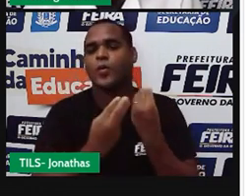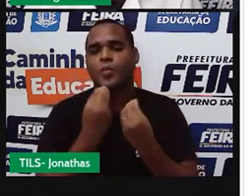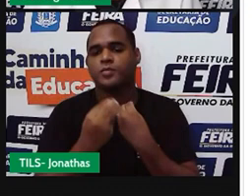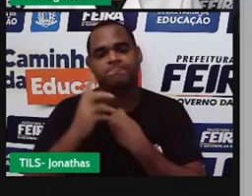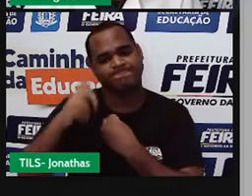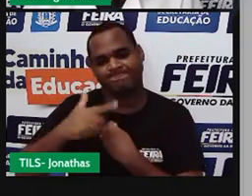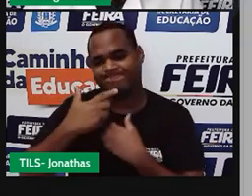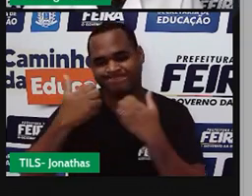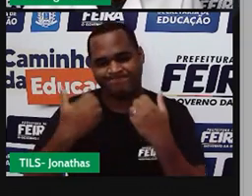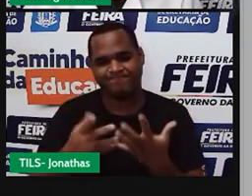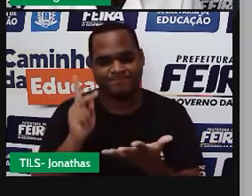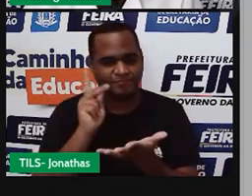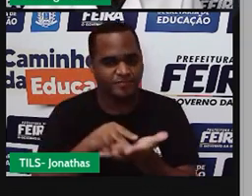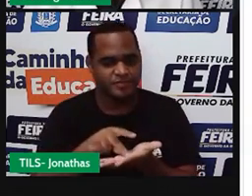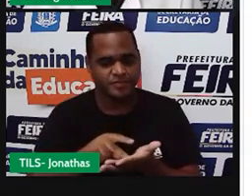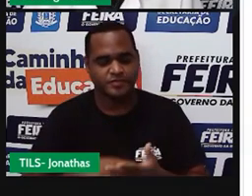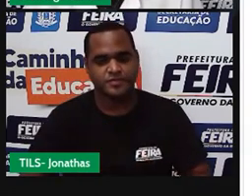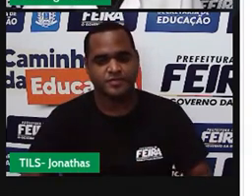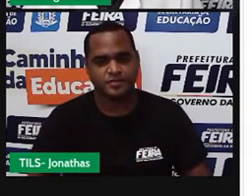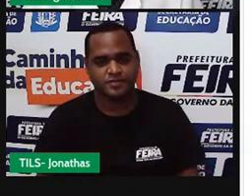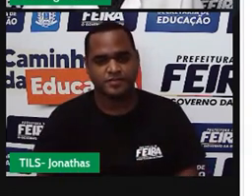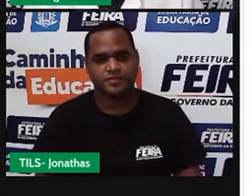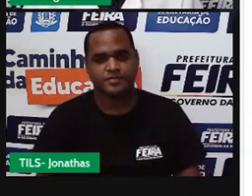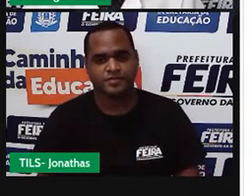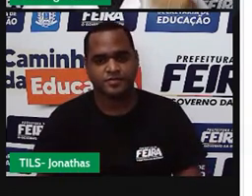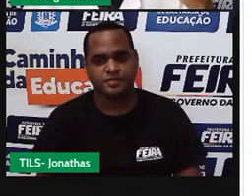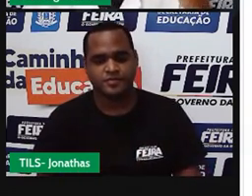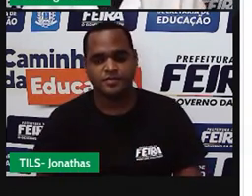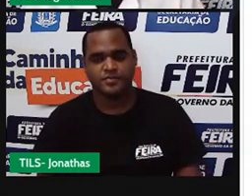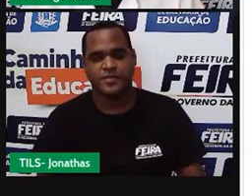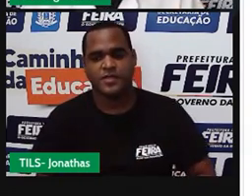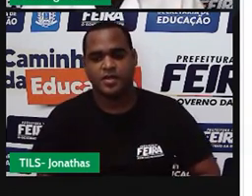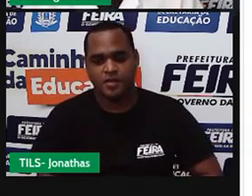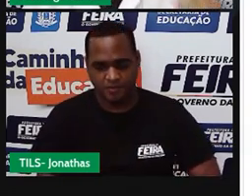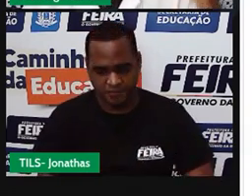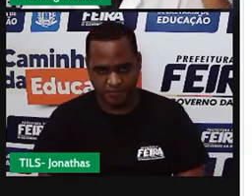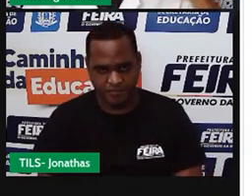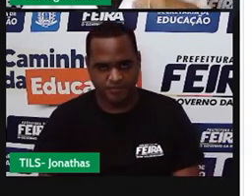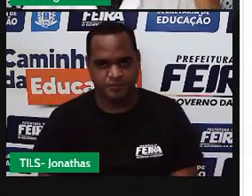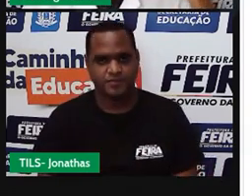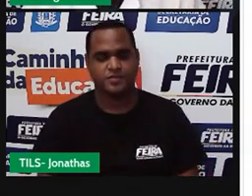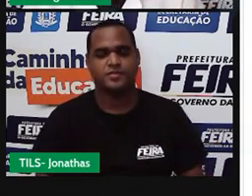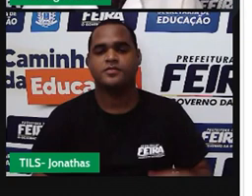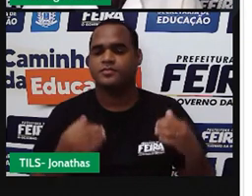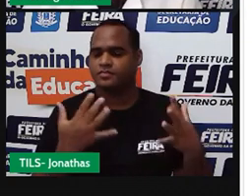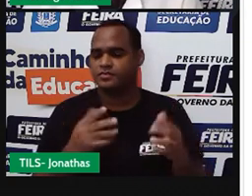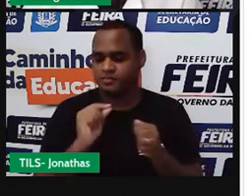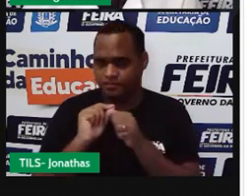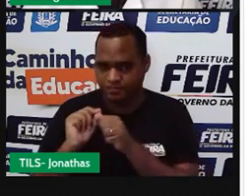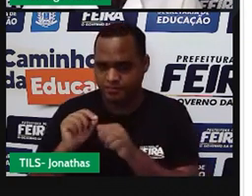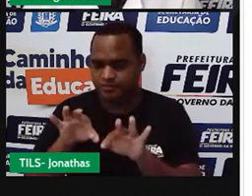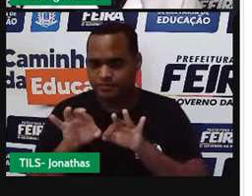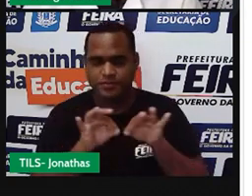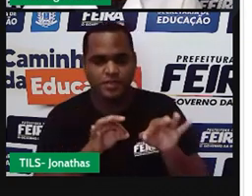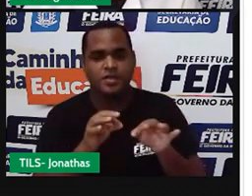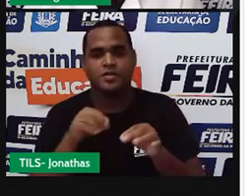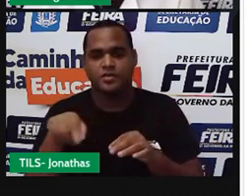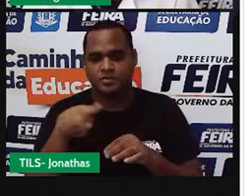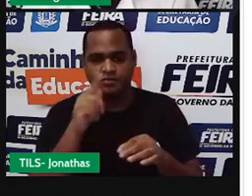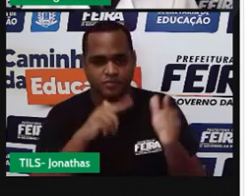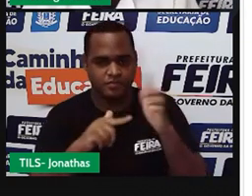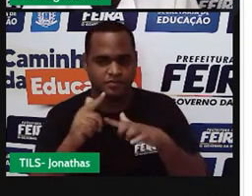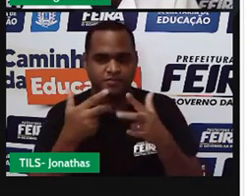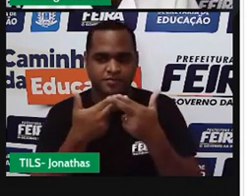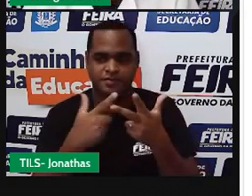prática né porque quando a gente faz a gente entende melhor então